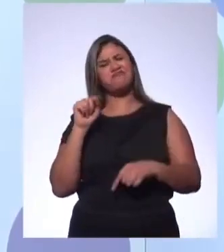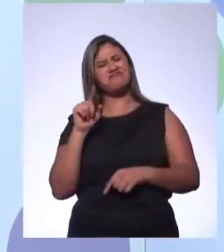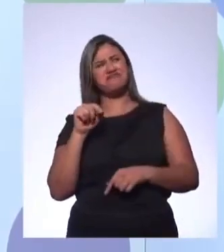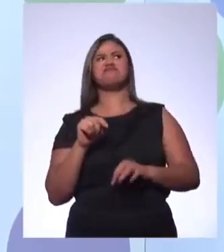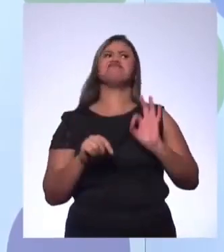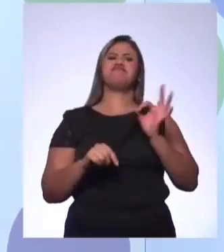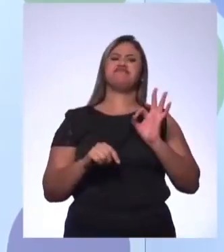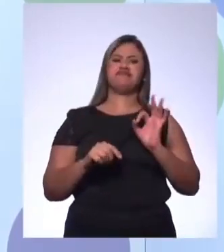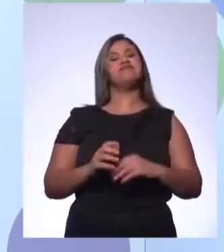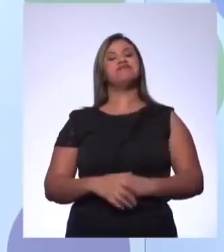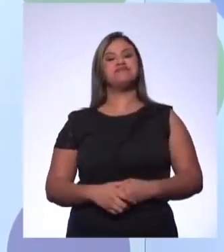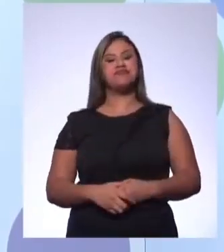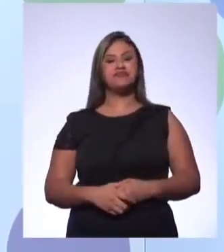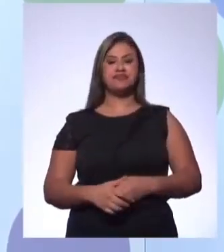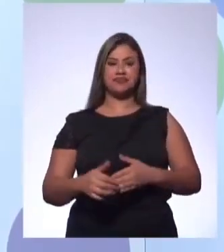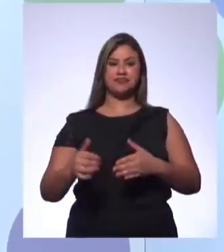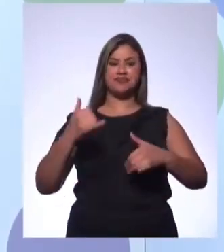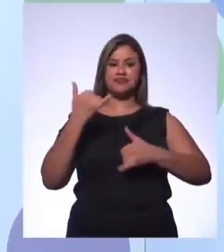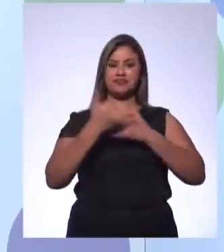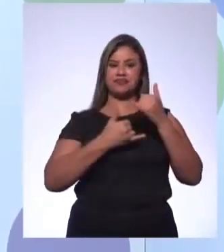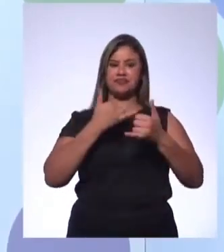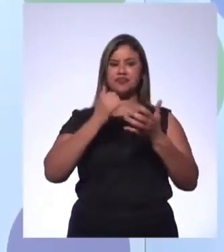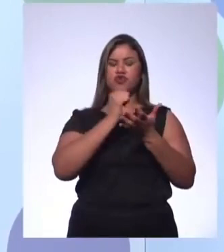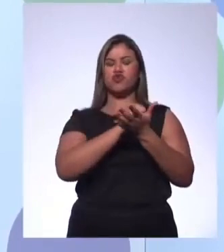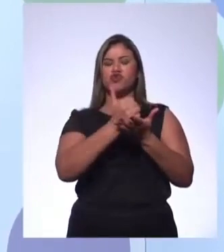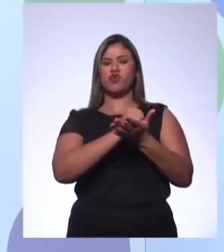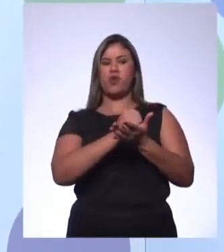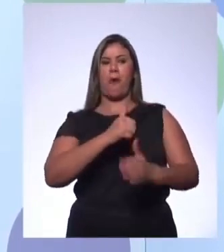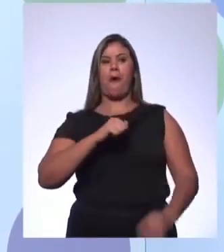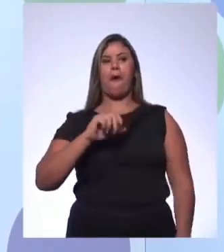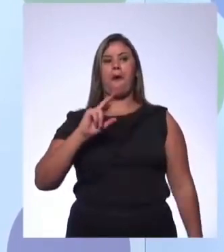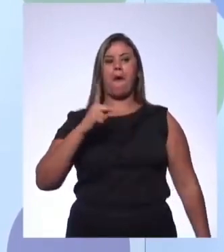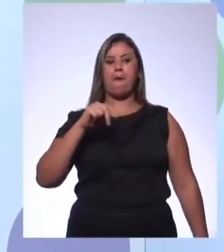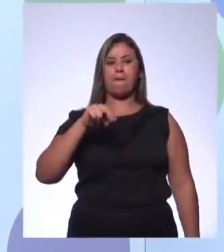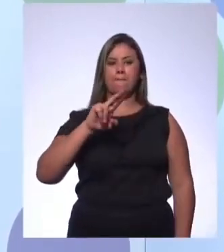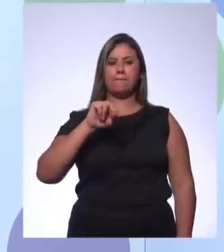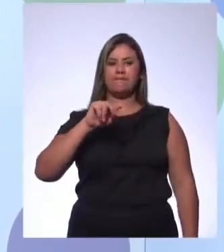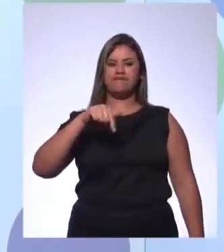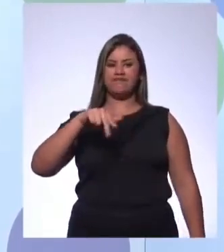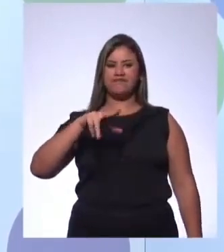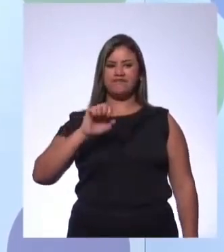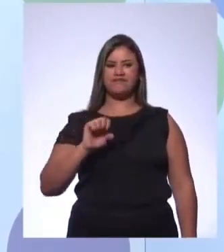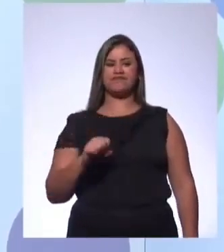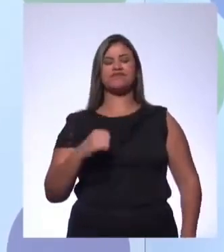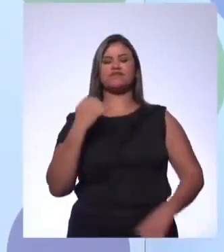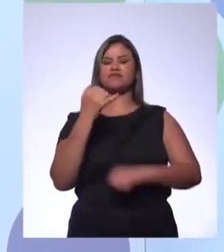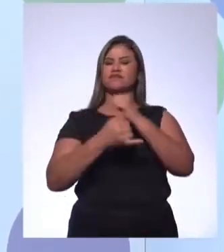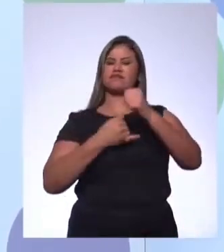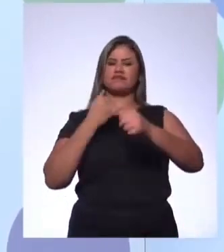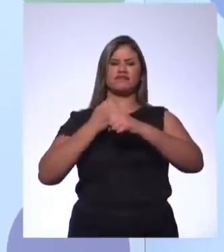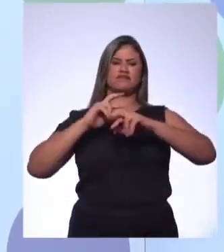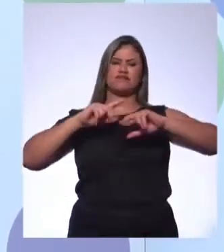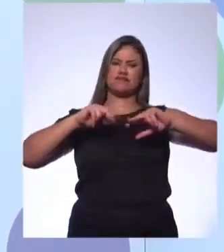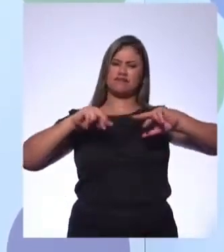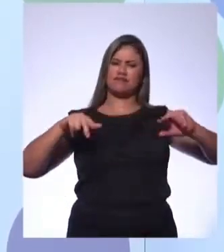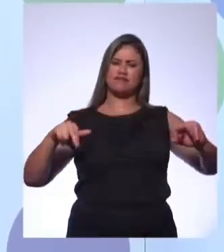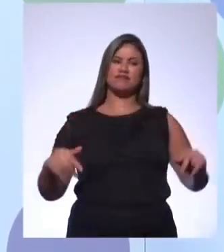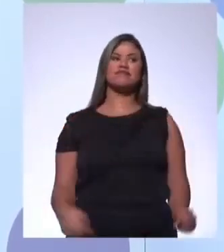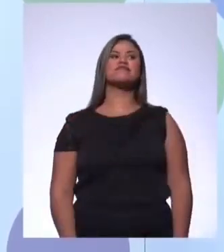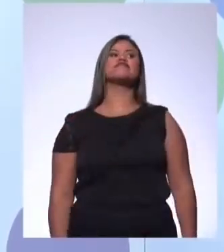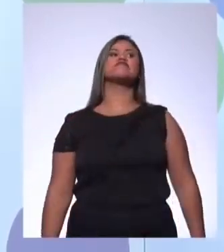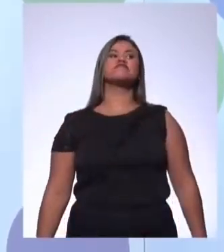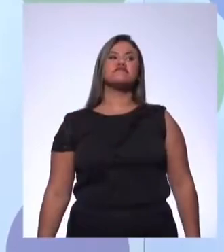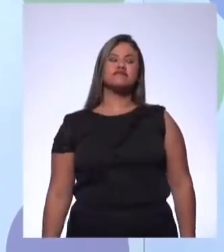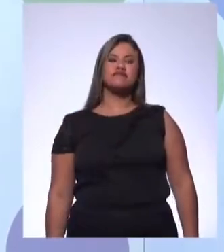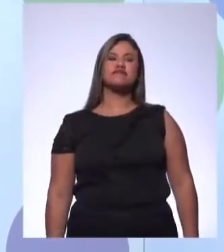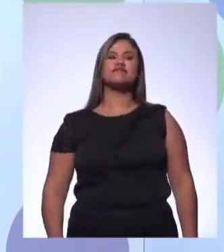certo. Jogos, animes, quem falou isso? Henrique Alves. E a internet aí vai repetido, né? A internet.